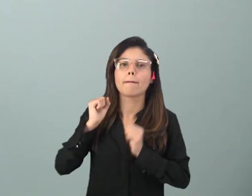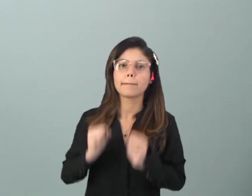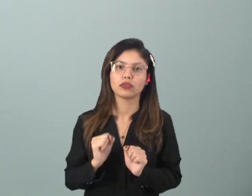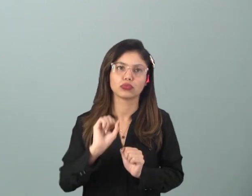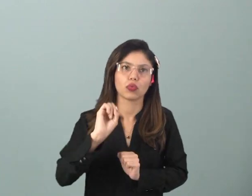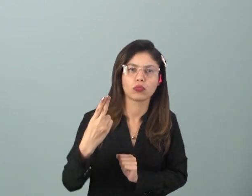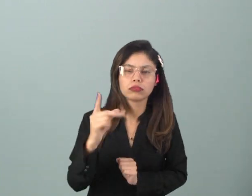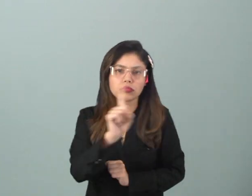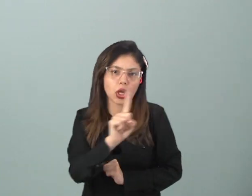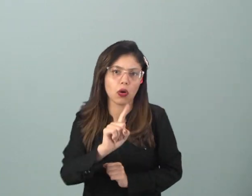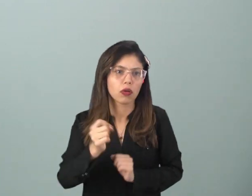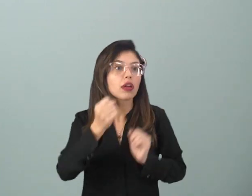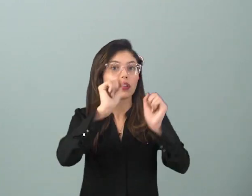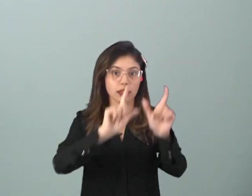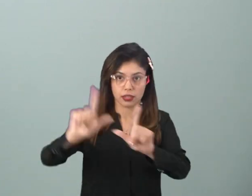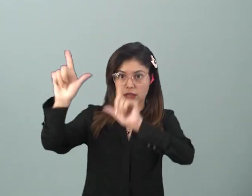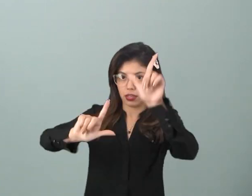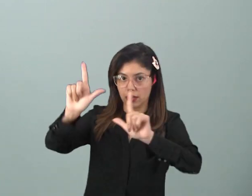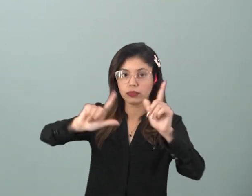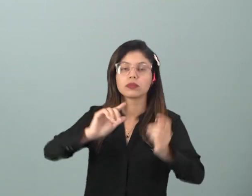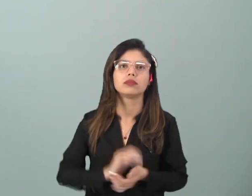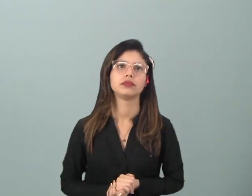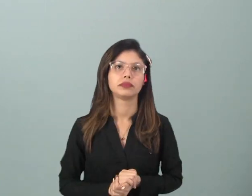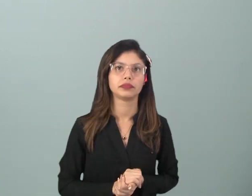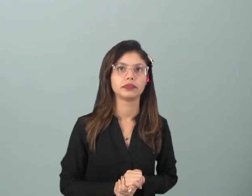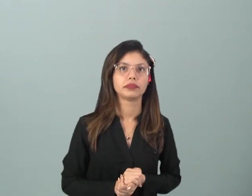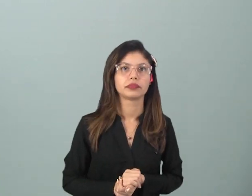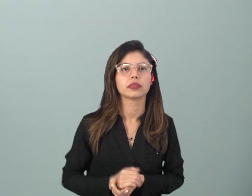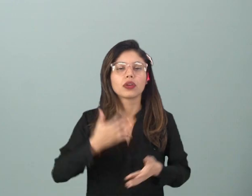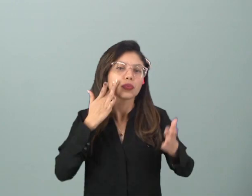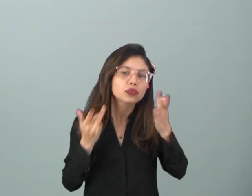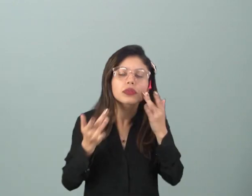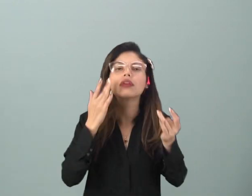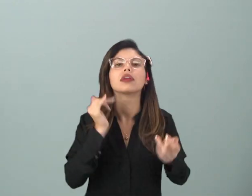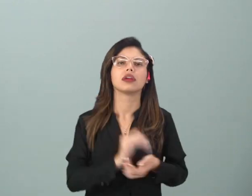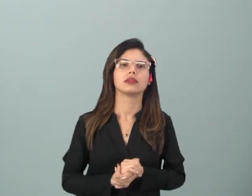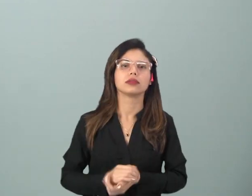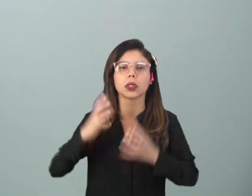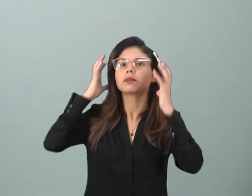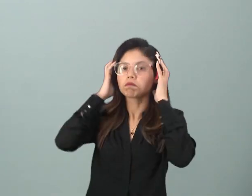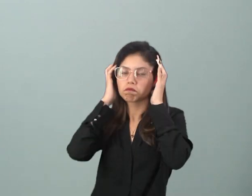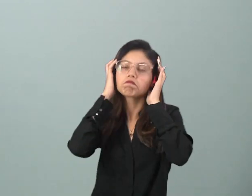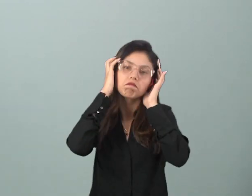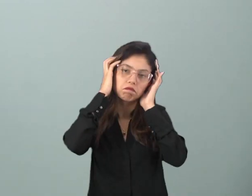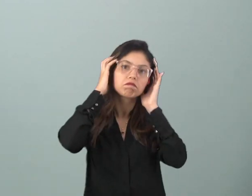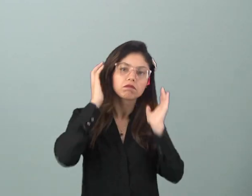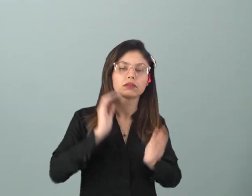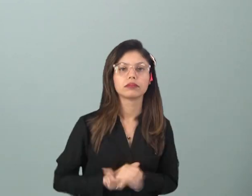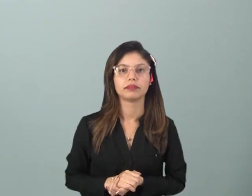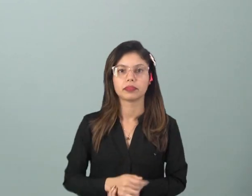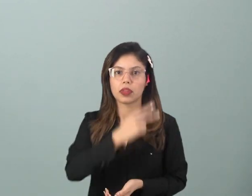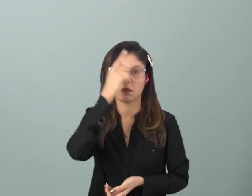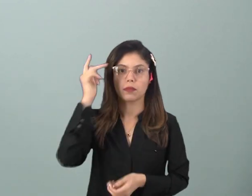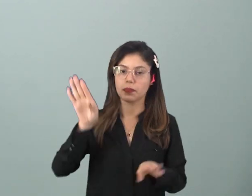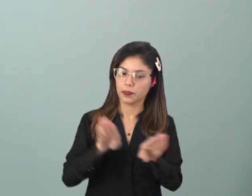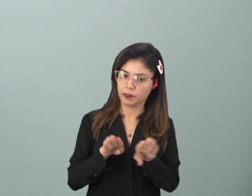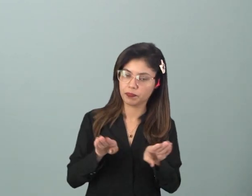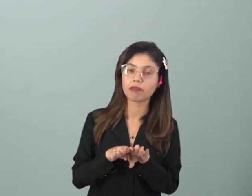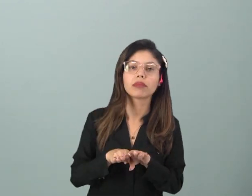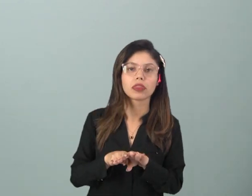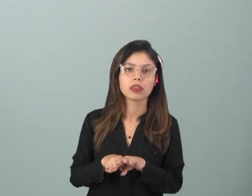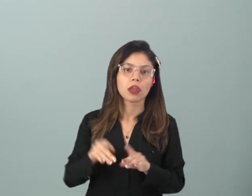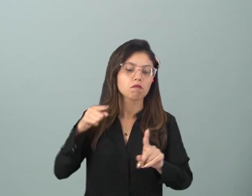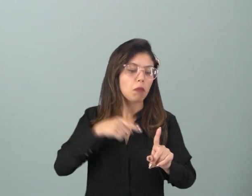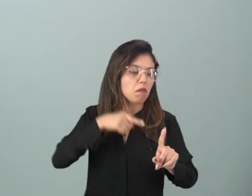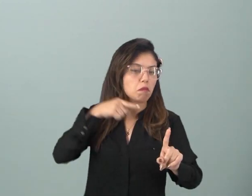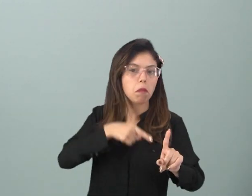que não podia ir ao ar, na TV, nas peças teatrais, na rádio. Então, os artistas eles foram reprimidos